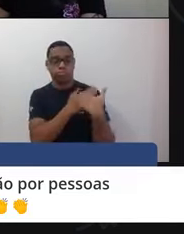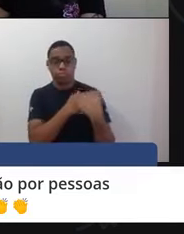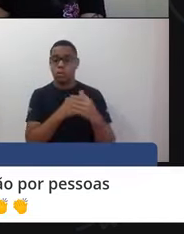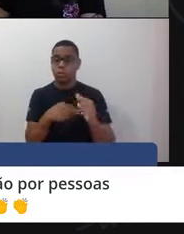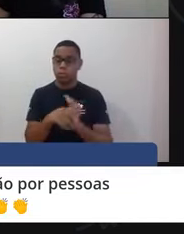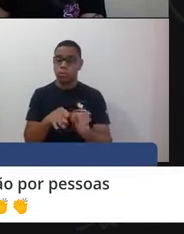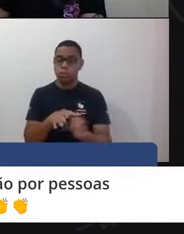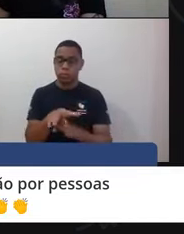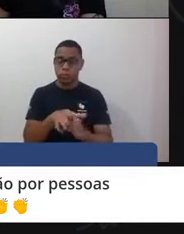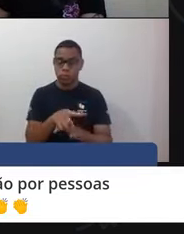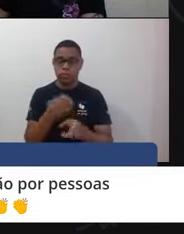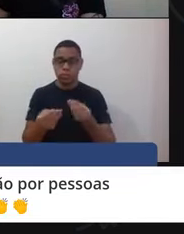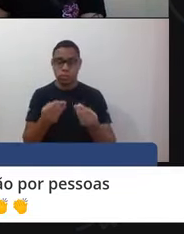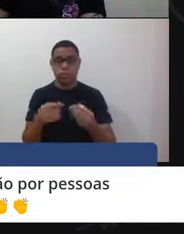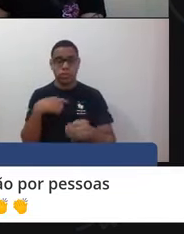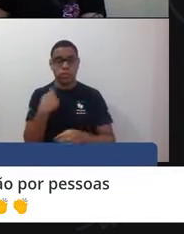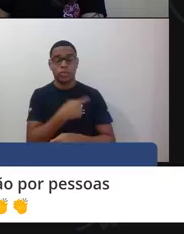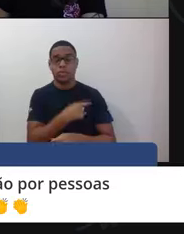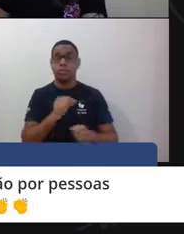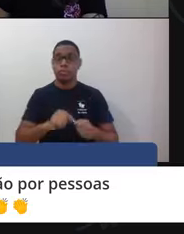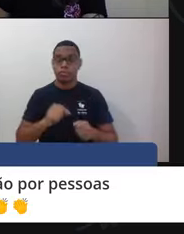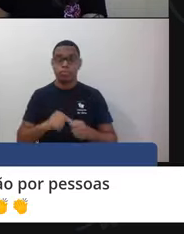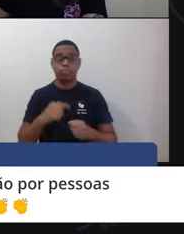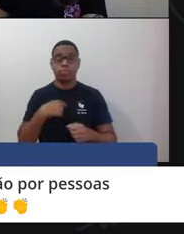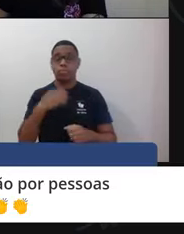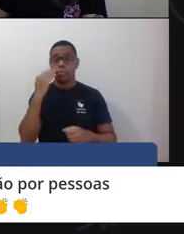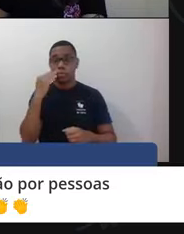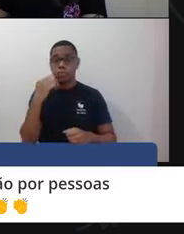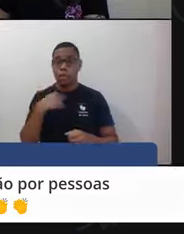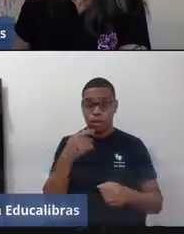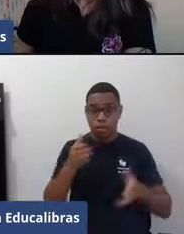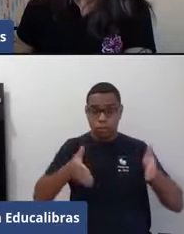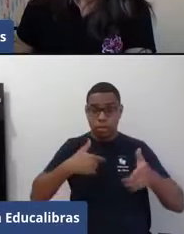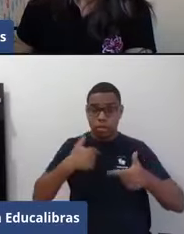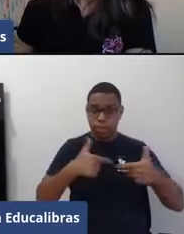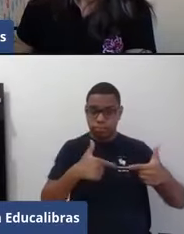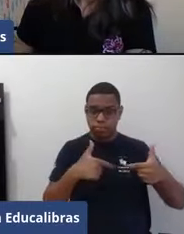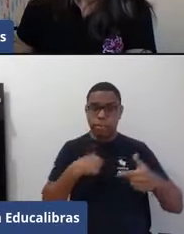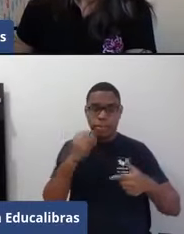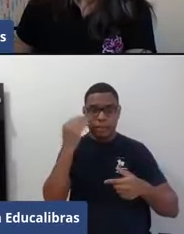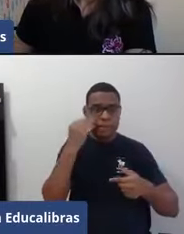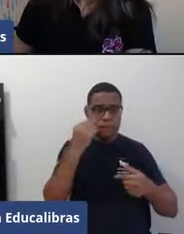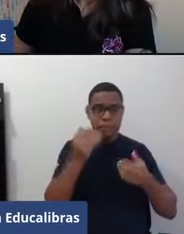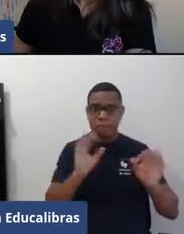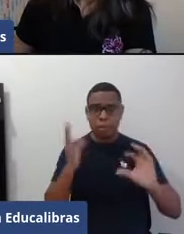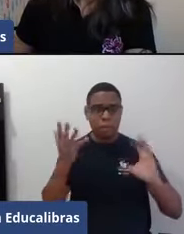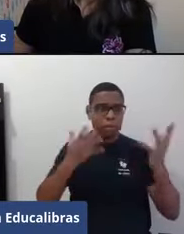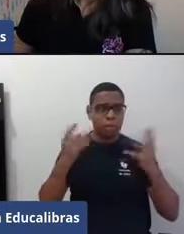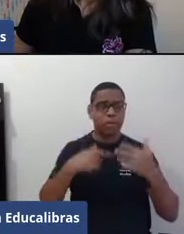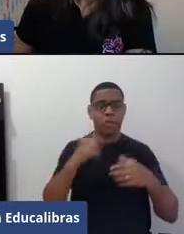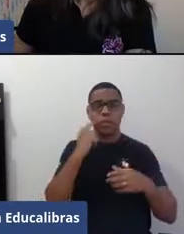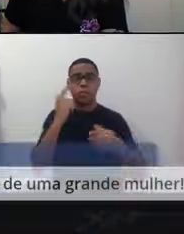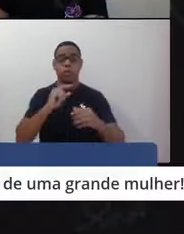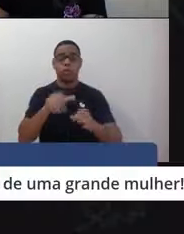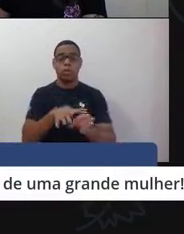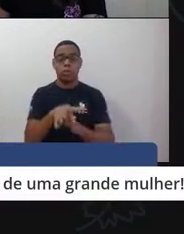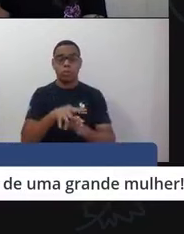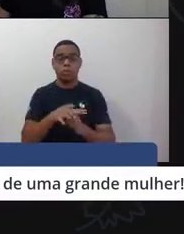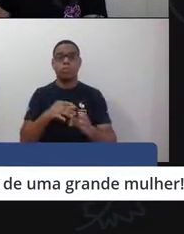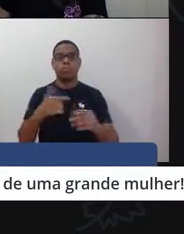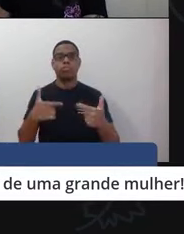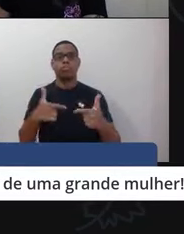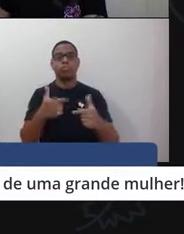Conselho. Né, eu fiz o que eu tinha a meu alcance para que o Conselho